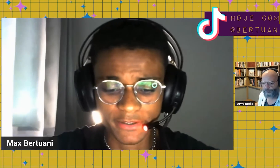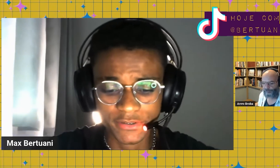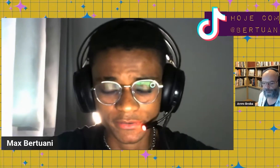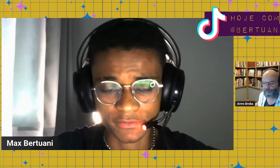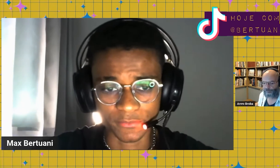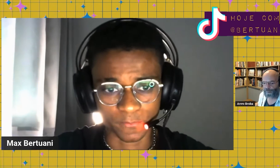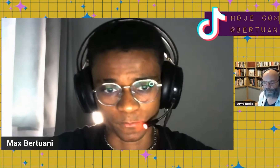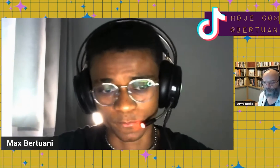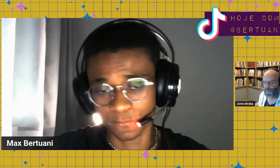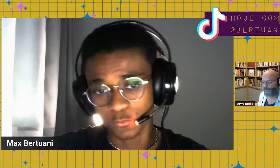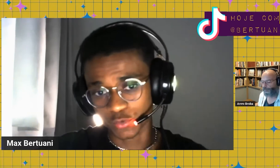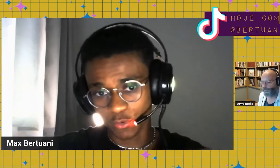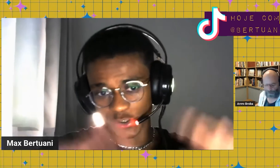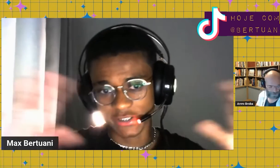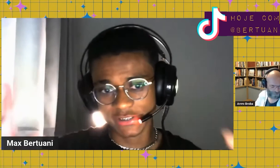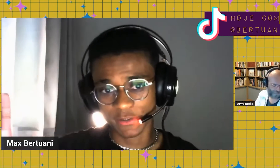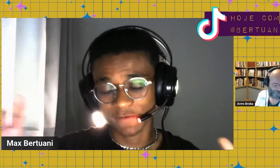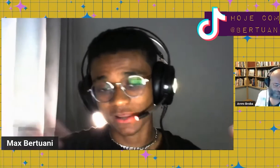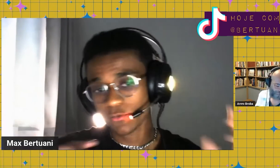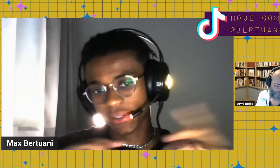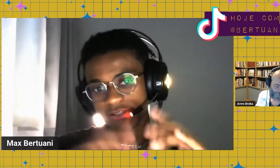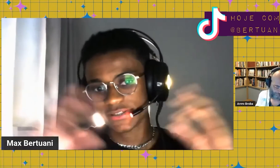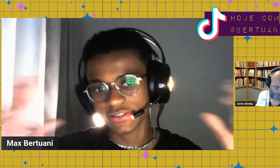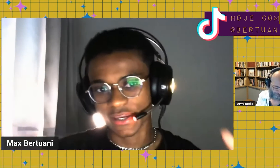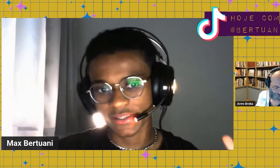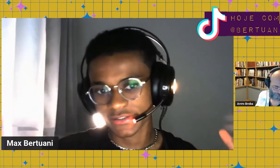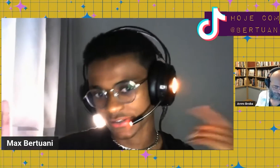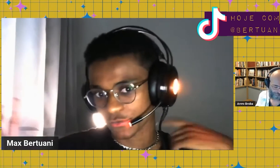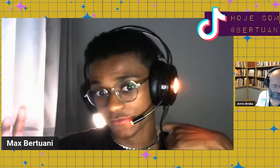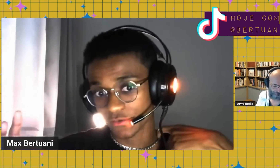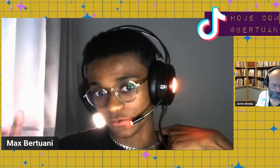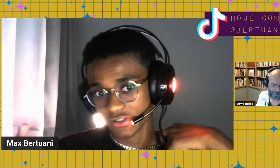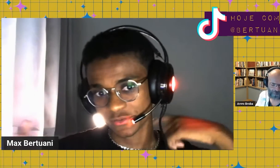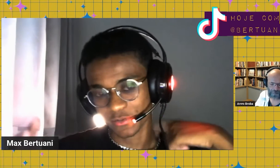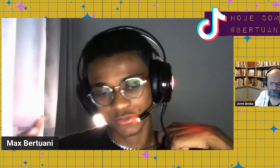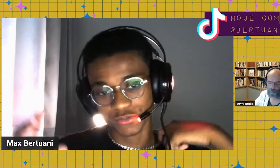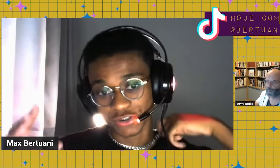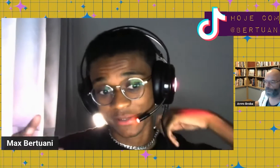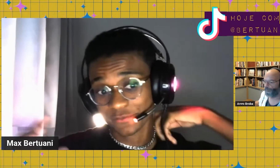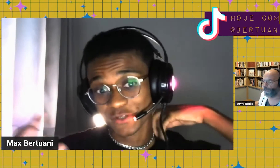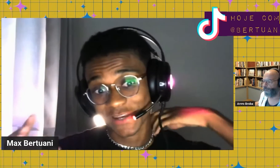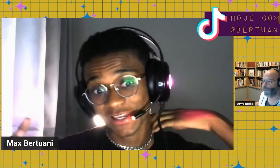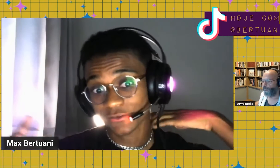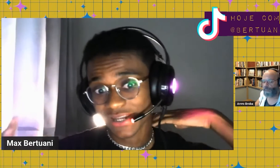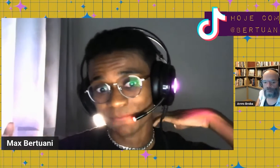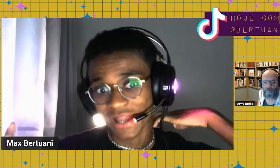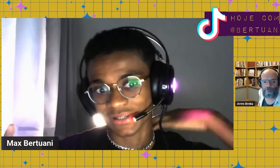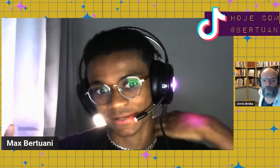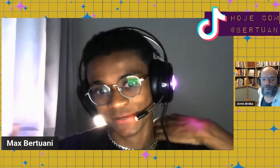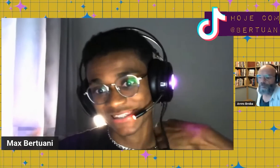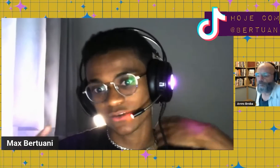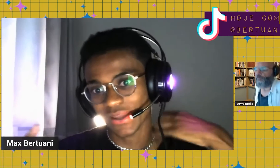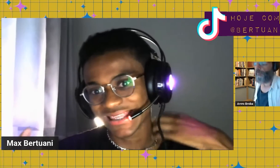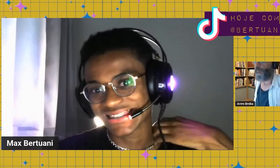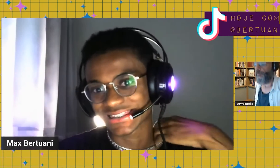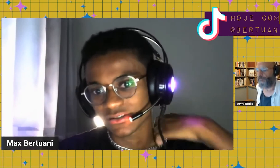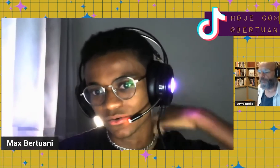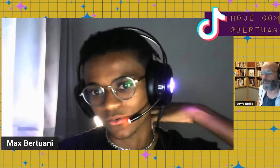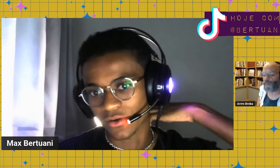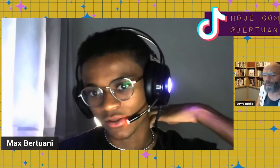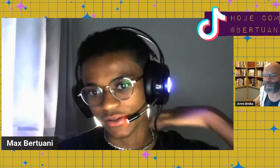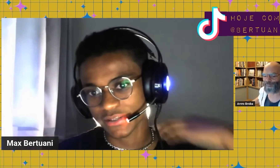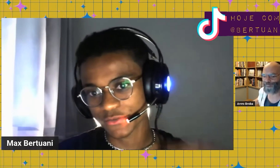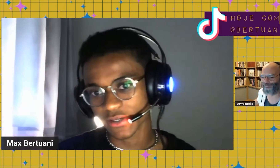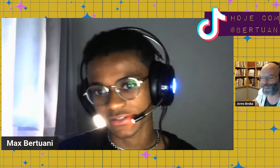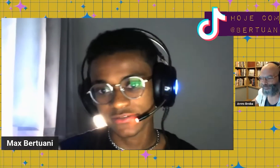primeiramente os bolsonaristas podem falar o que eles quiserem dessas duas figuras principalmente do Dino mas não pode falar que ele não trabalha né porque 55